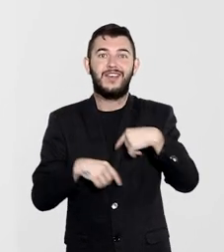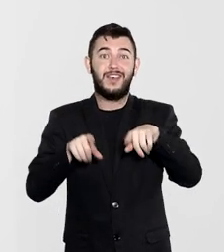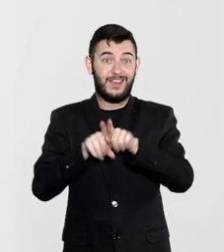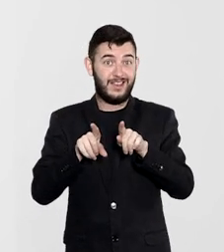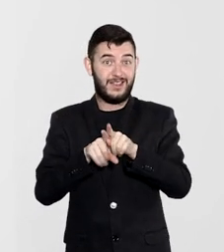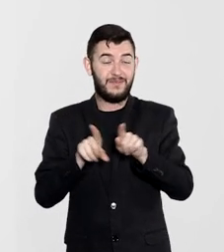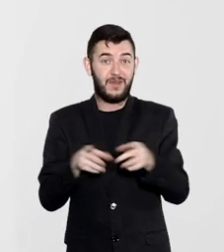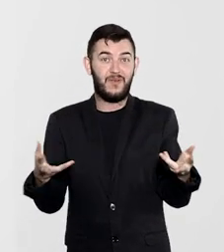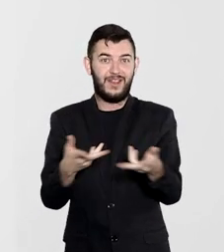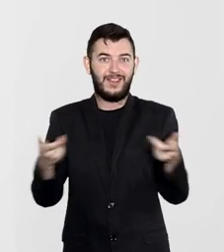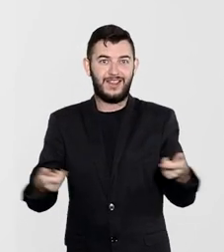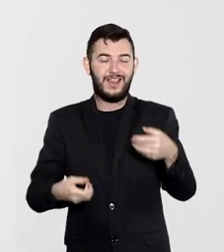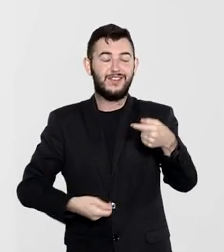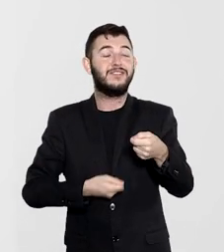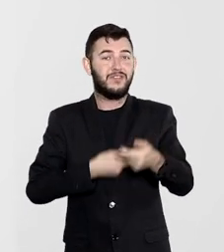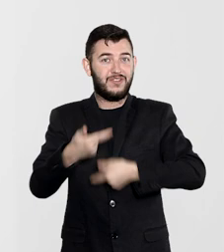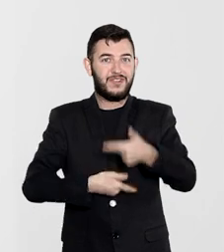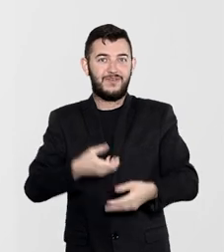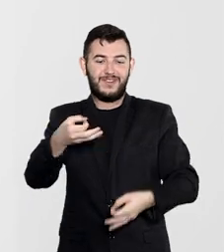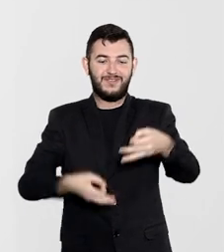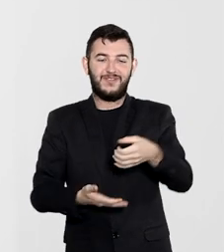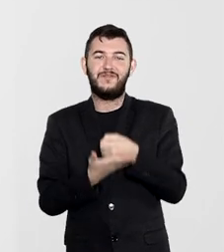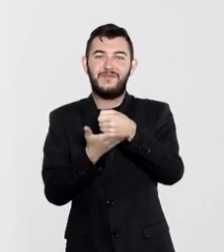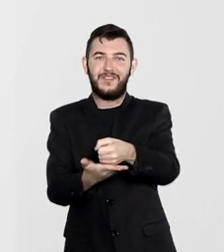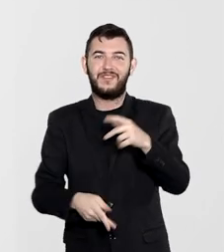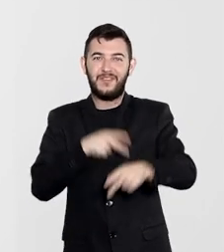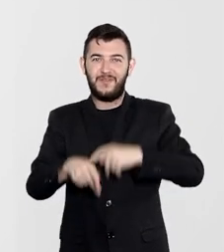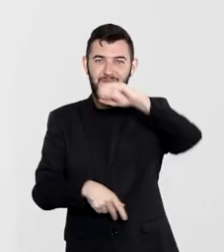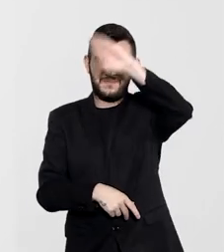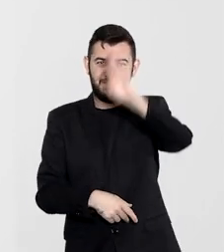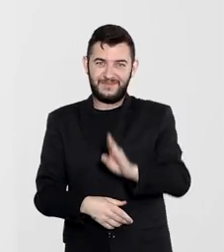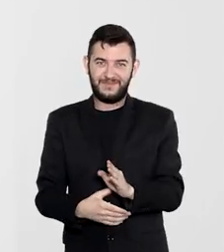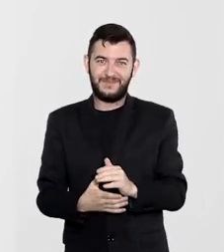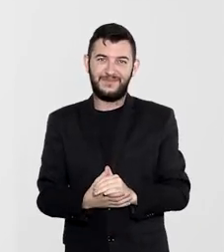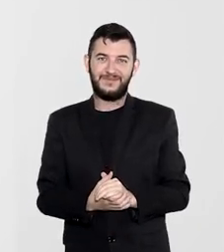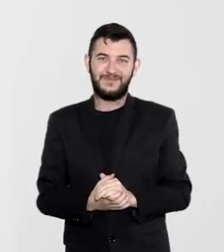na prestação jurisdicional oferecida aos brasileiros.